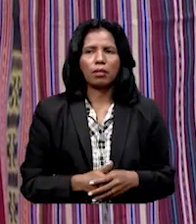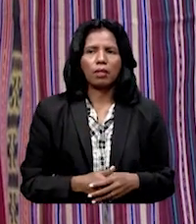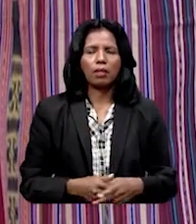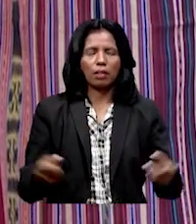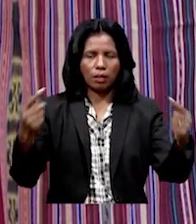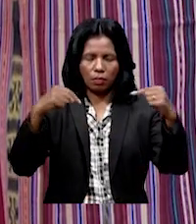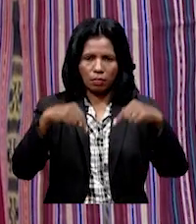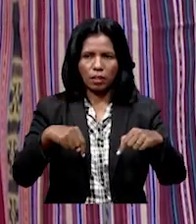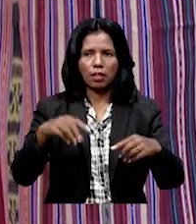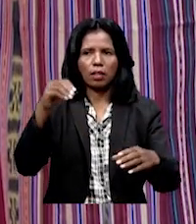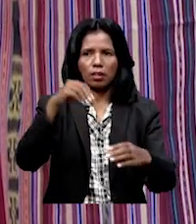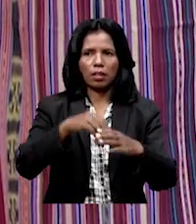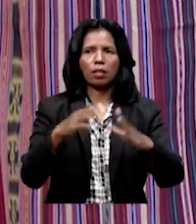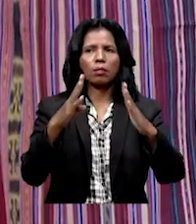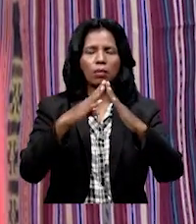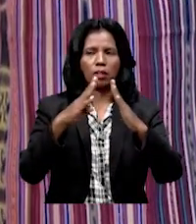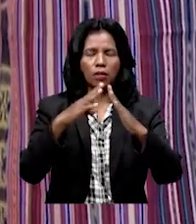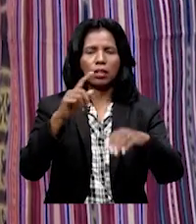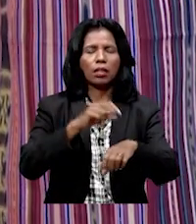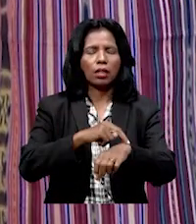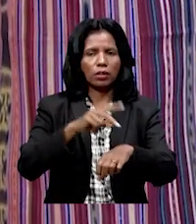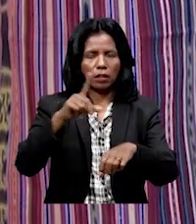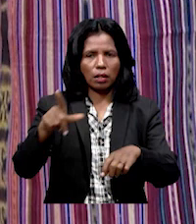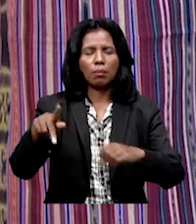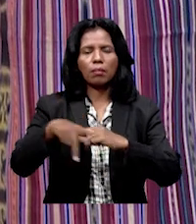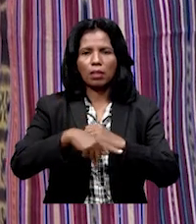tama uma lista nacional para Fretilin.